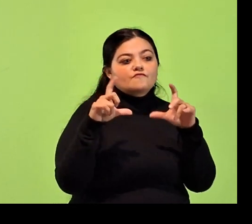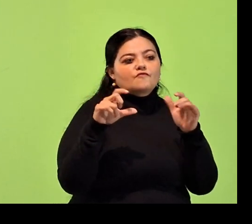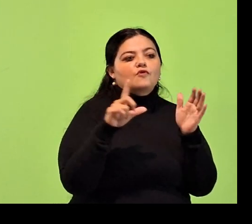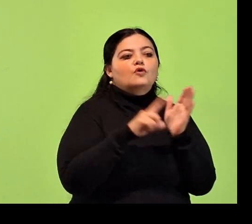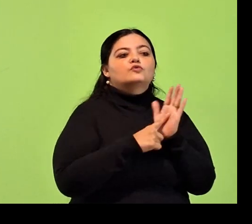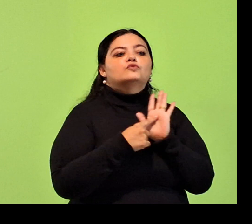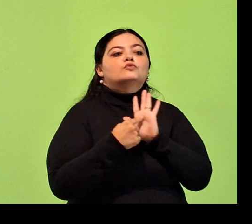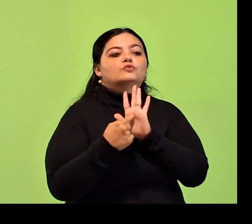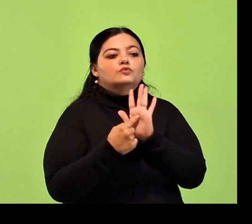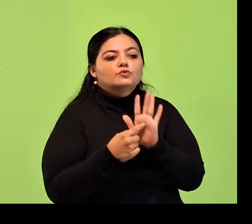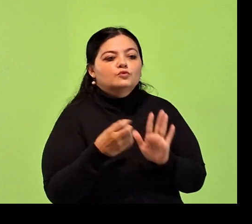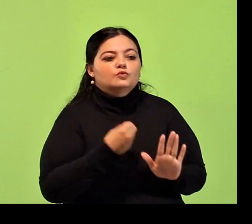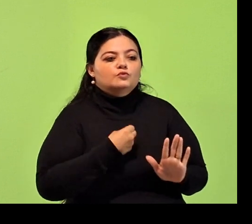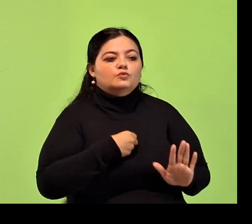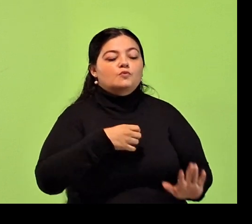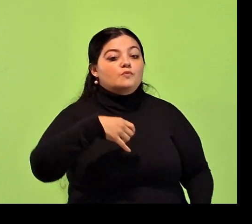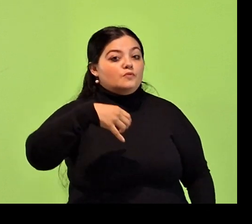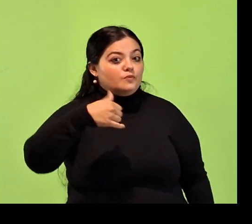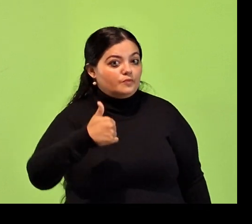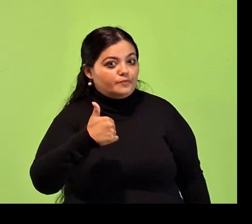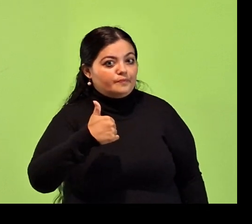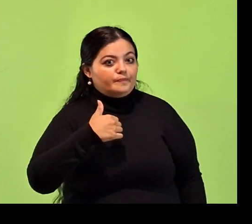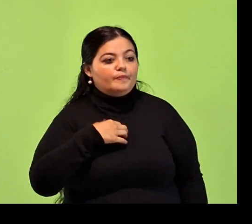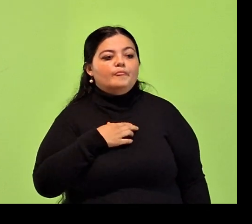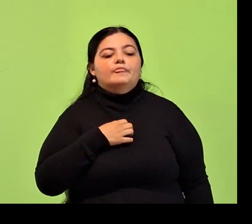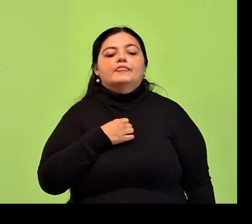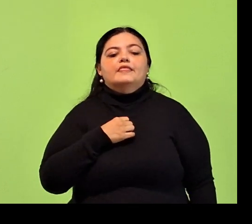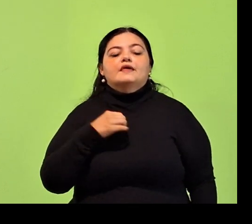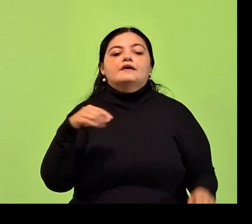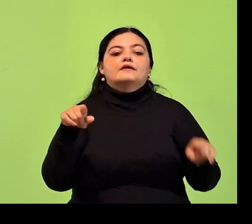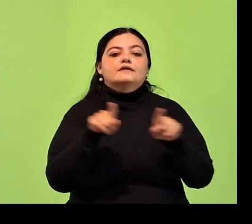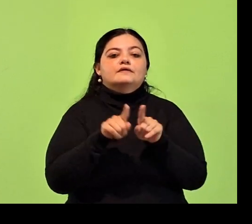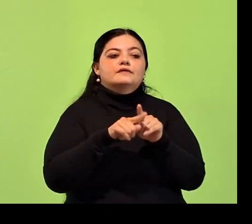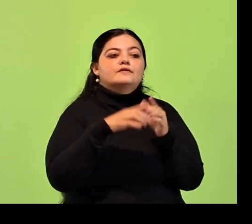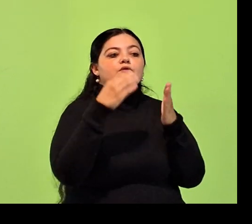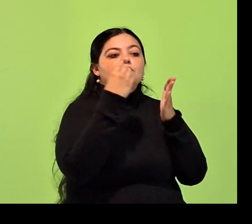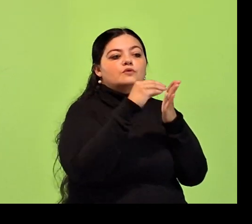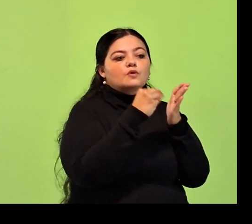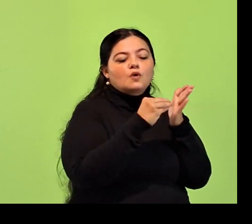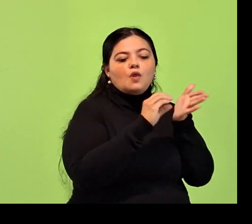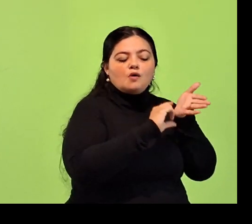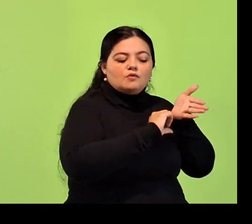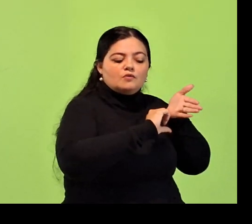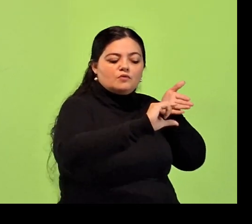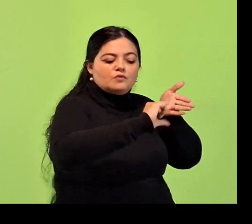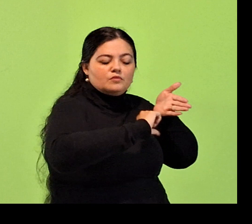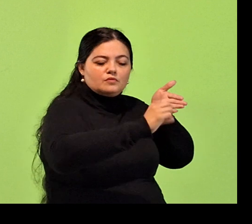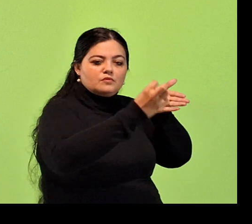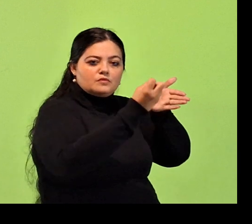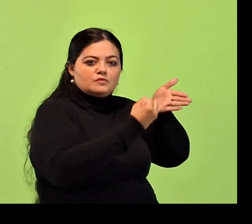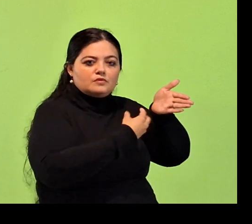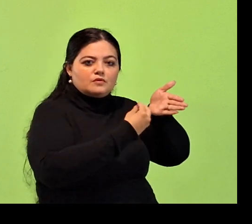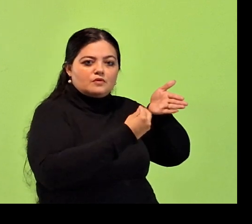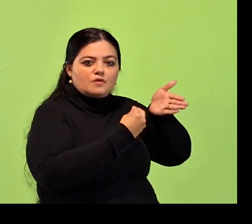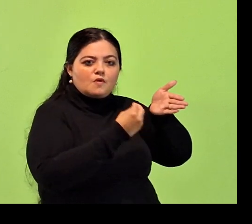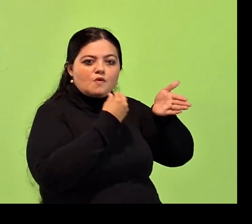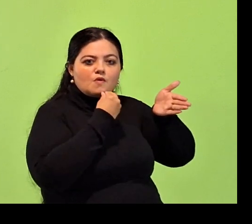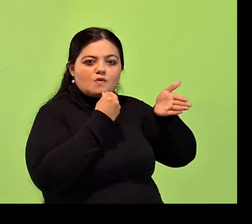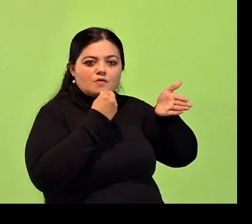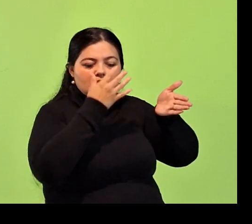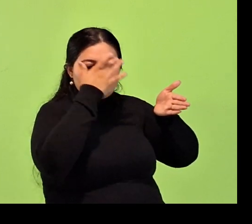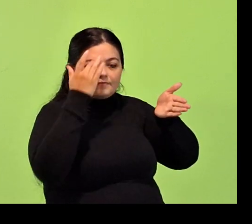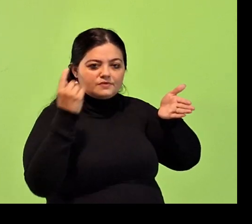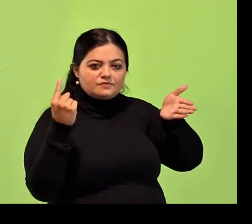número 1, O Migrante Seu Lavrado. E eu coloco uma pequena sinopse dizendo que um migrante cruza a cidade